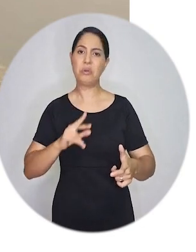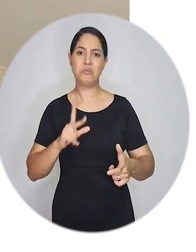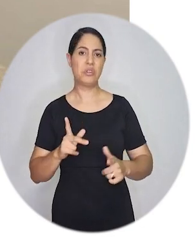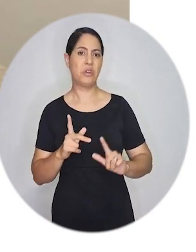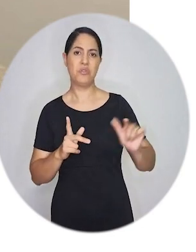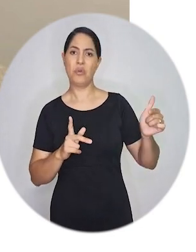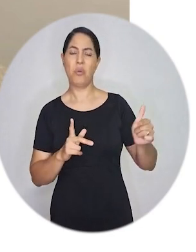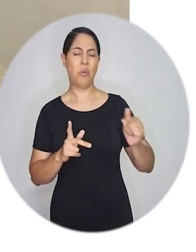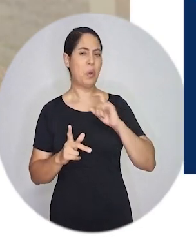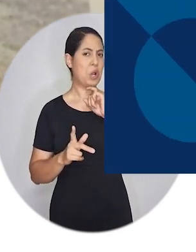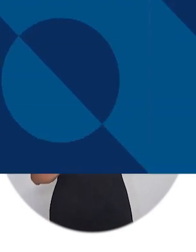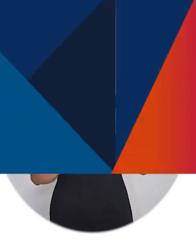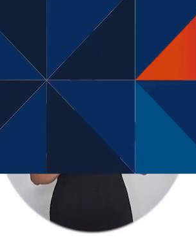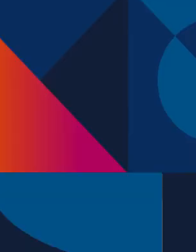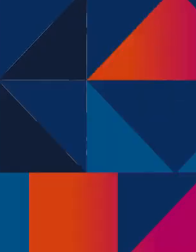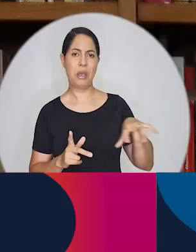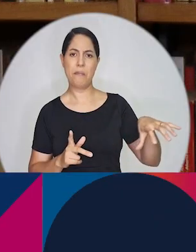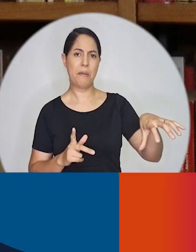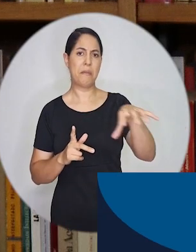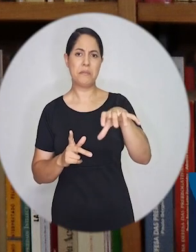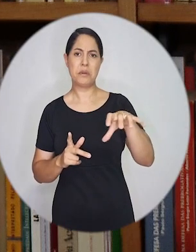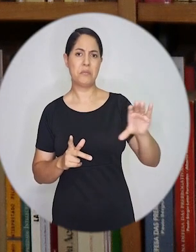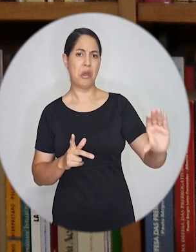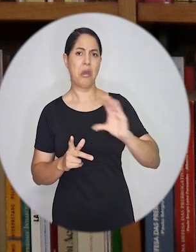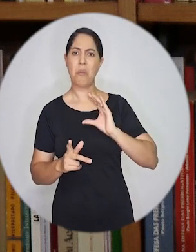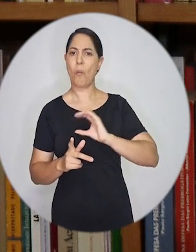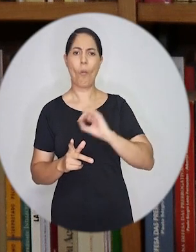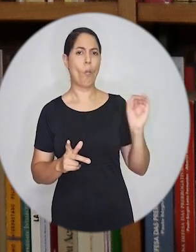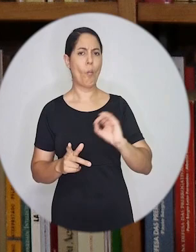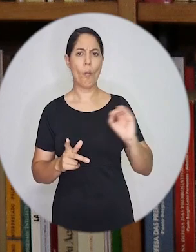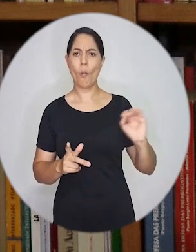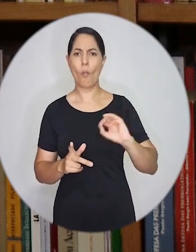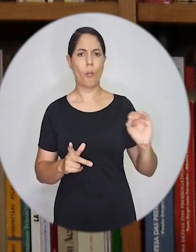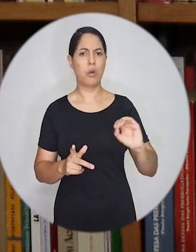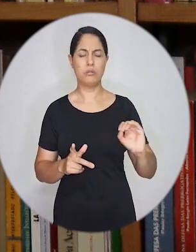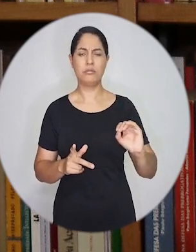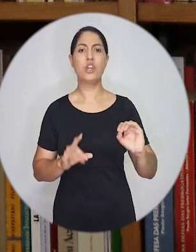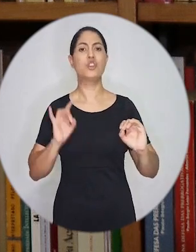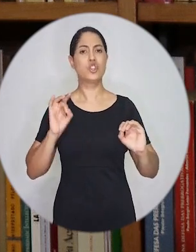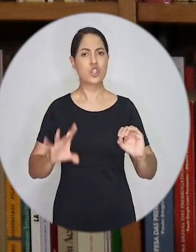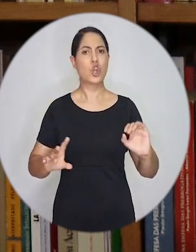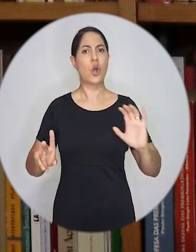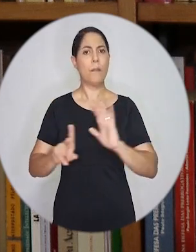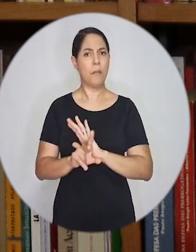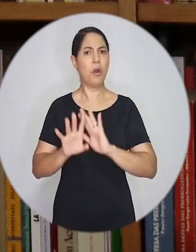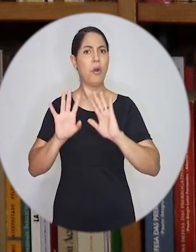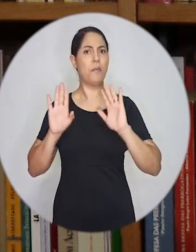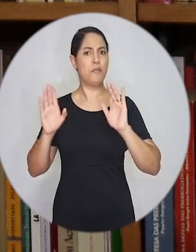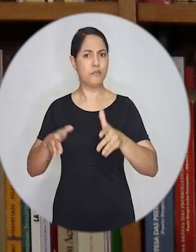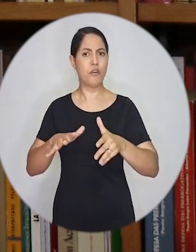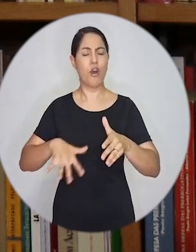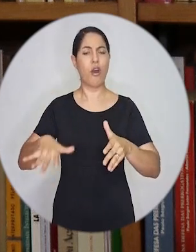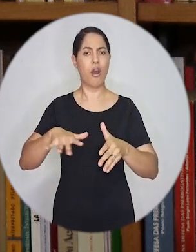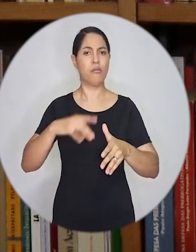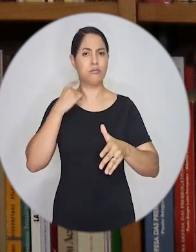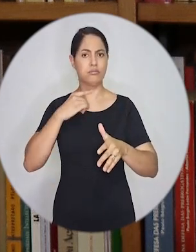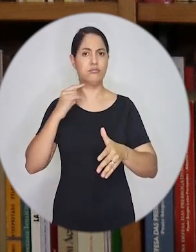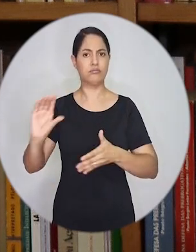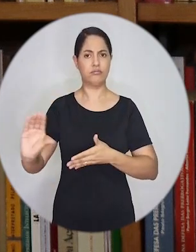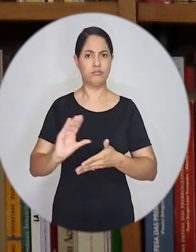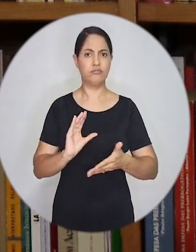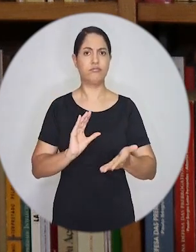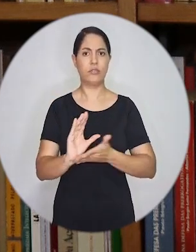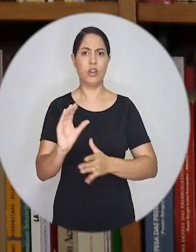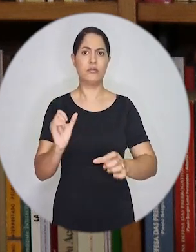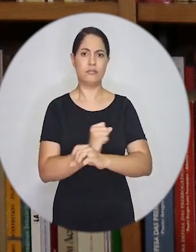advocacia. Não houve contribuição de nenhum centavo de qualquer outro lado que não fosse